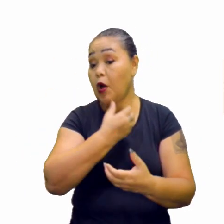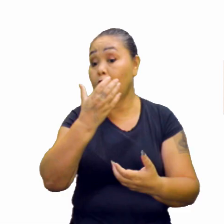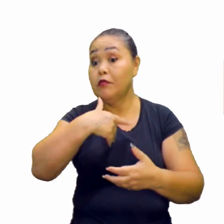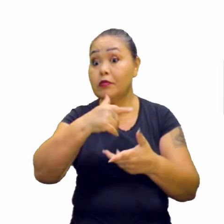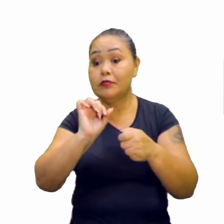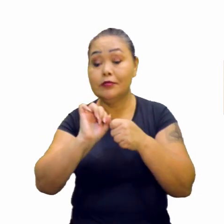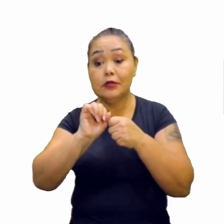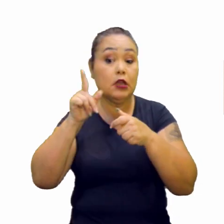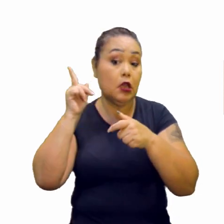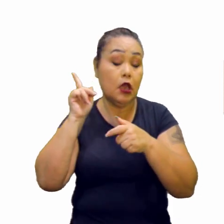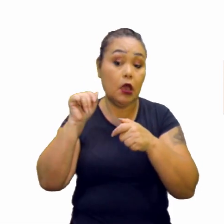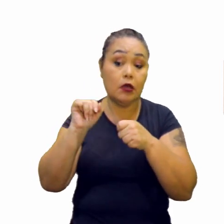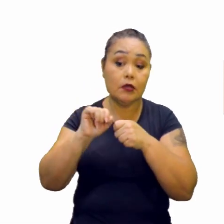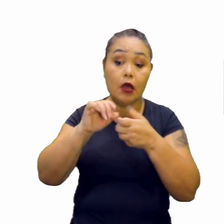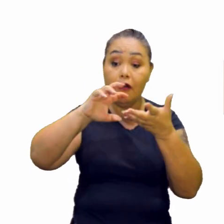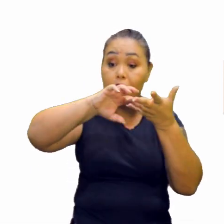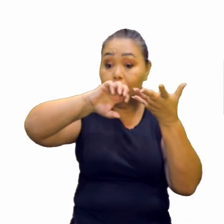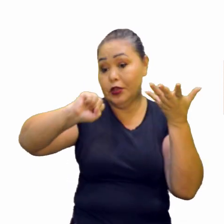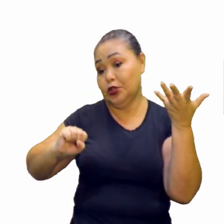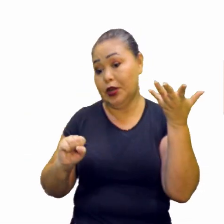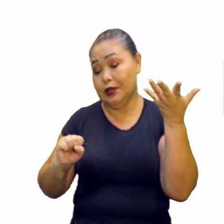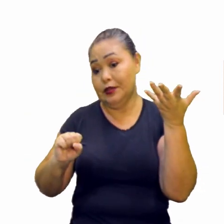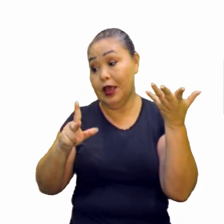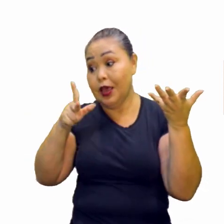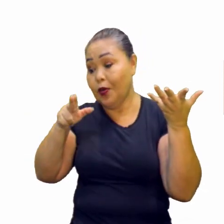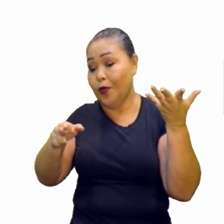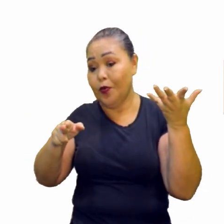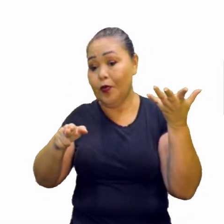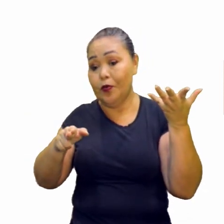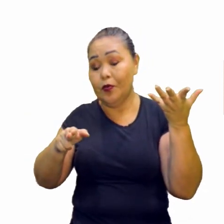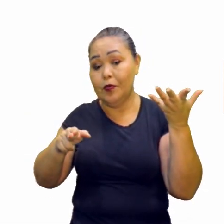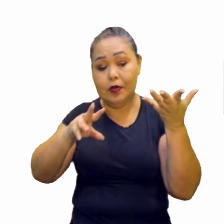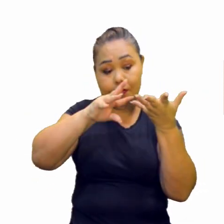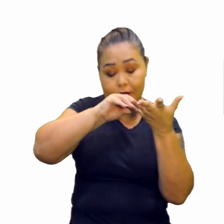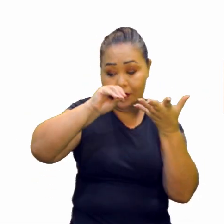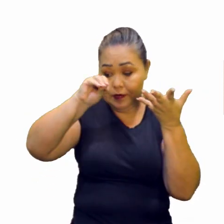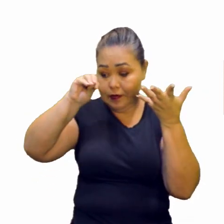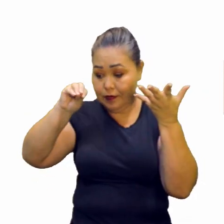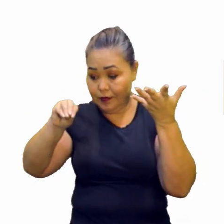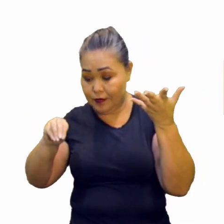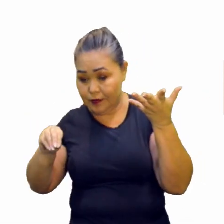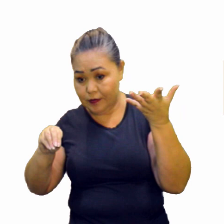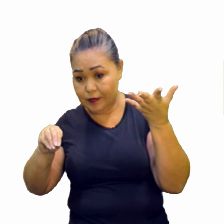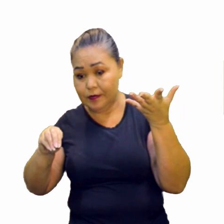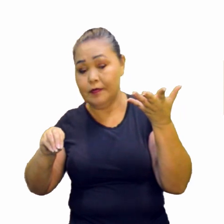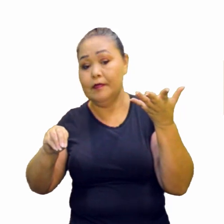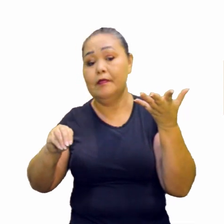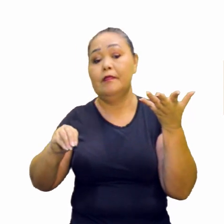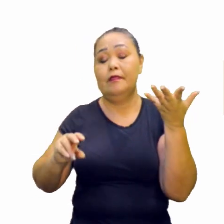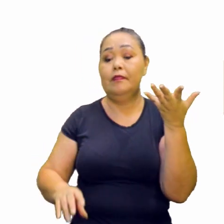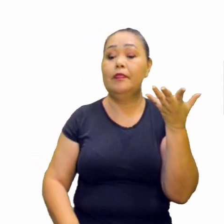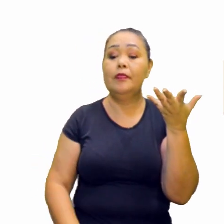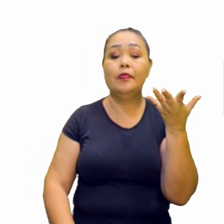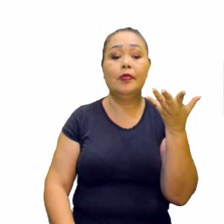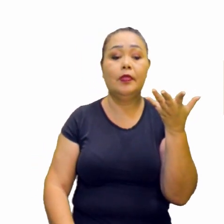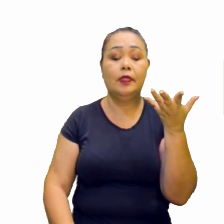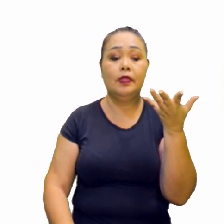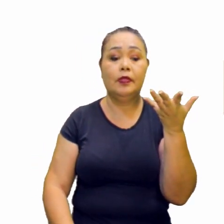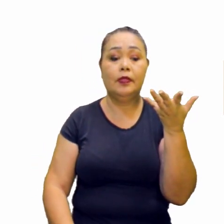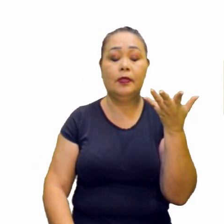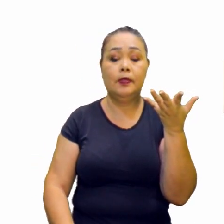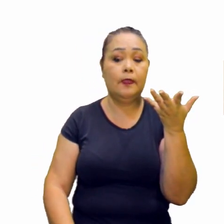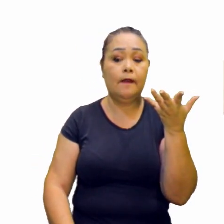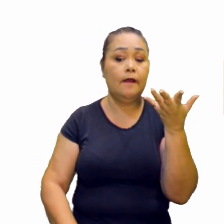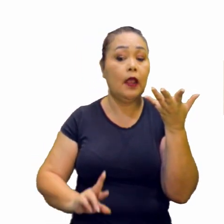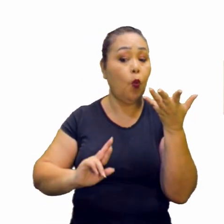foi retirada. Isso é por estaquia, por alporquia. Aí não é, você não